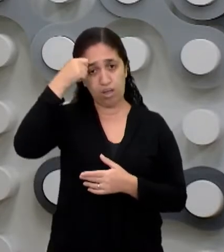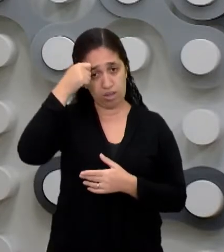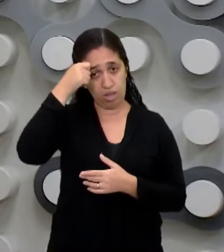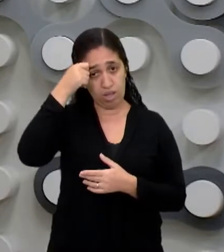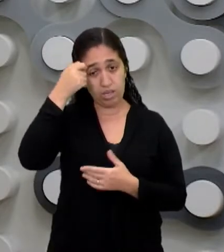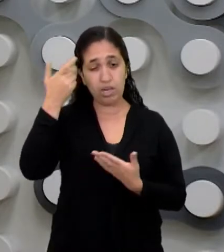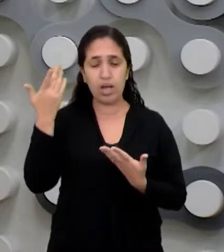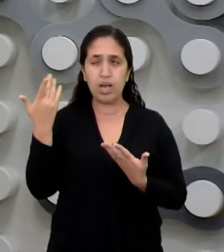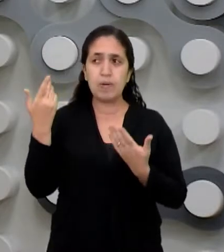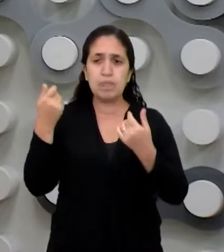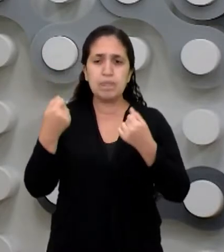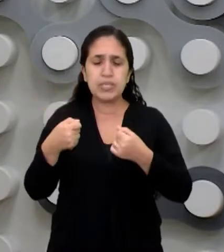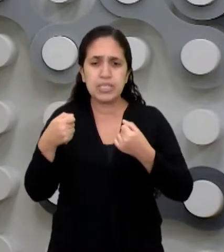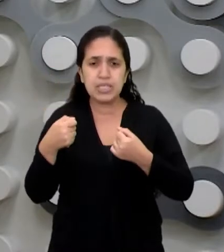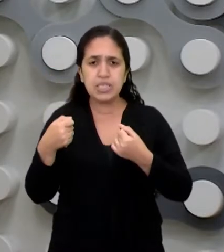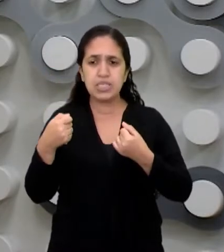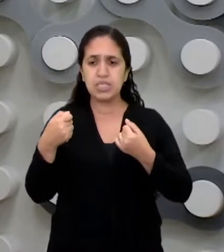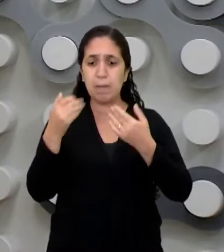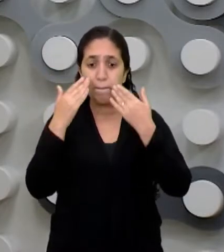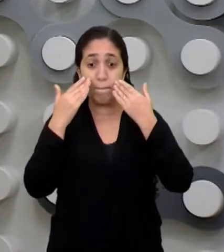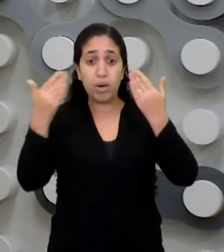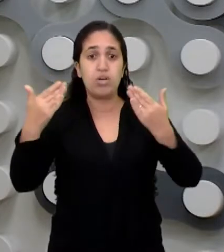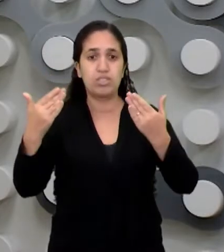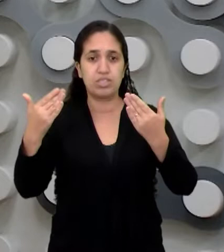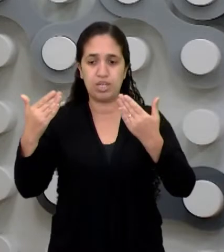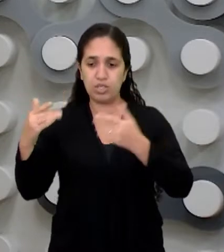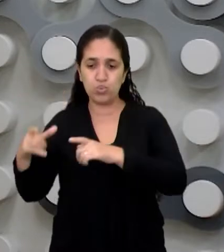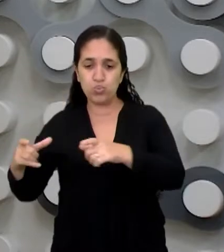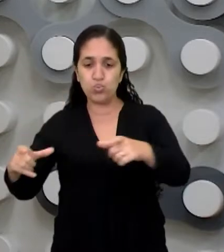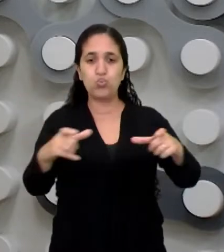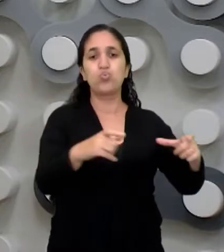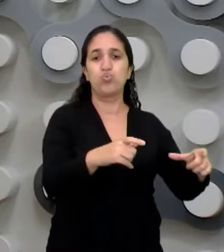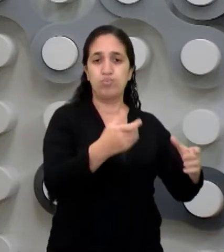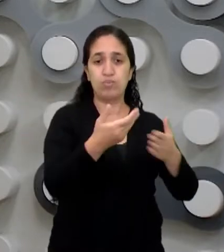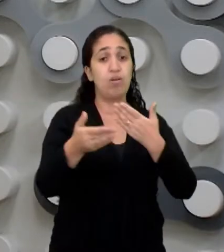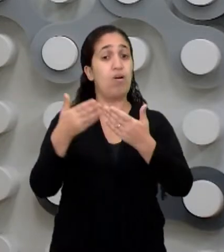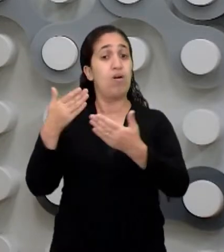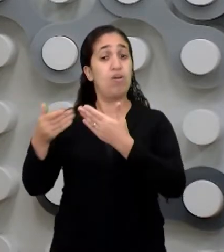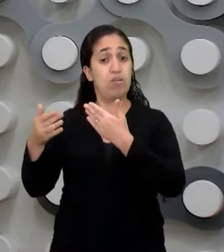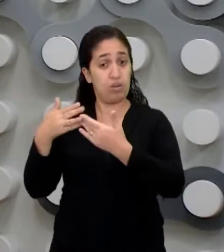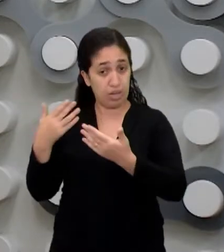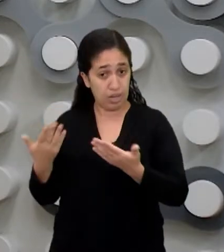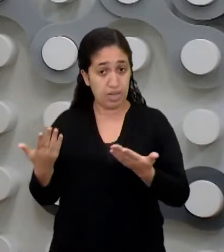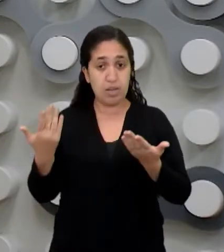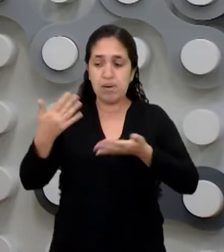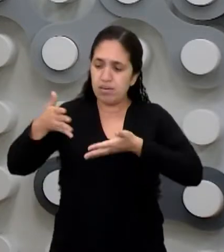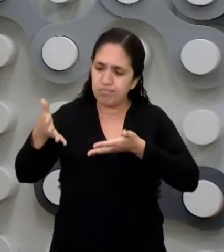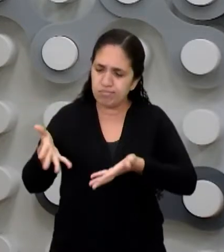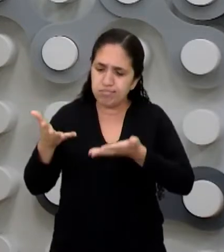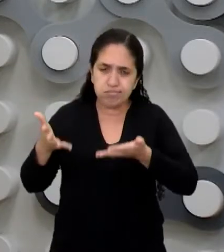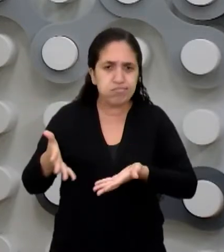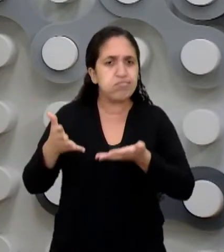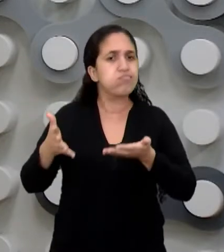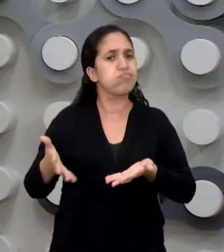estar mais, aparecer mais nos outros espaços, em todos os espaços, né? Porque para você fomentar